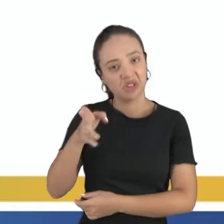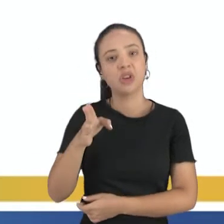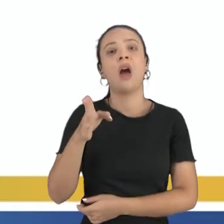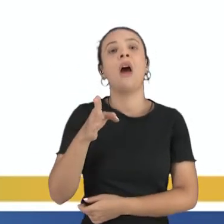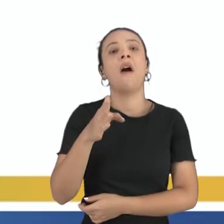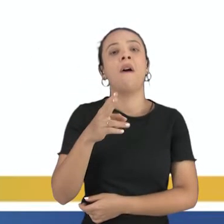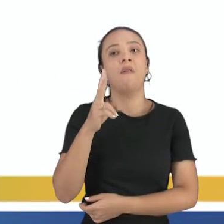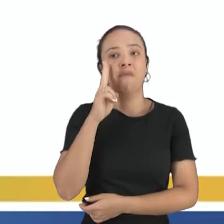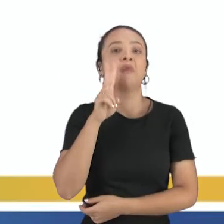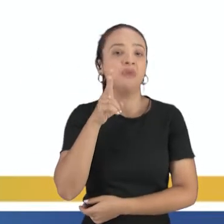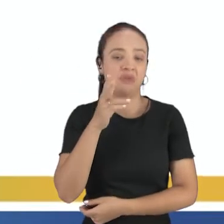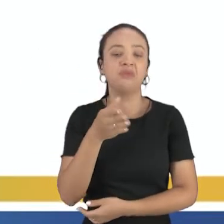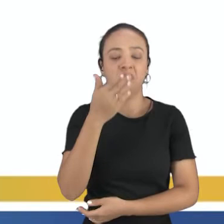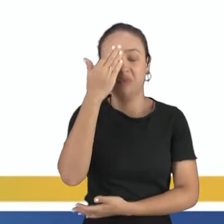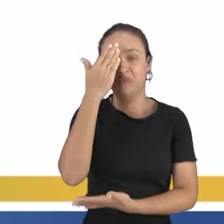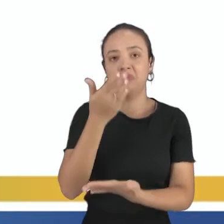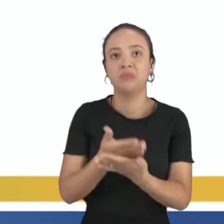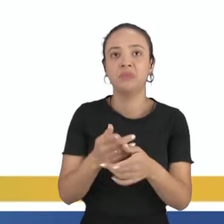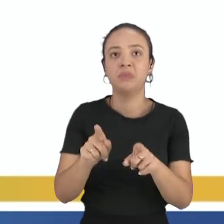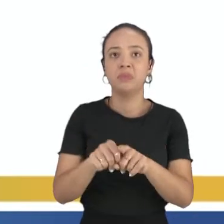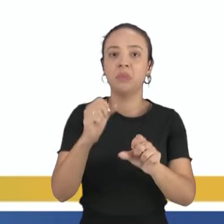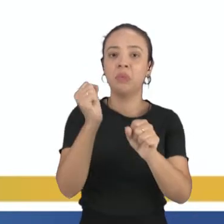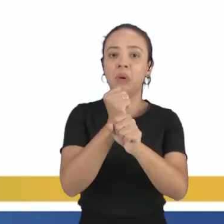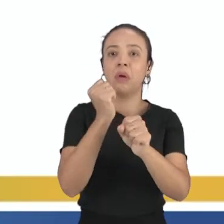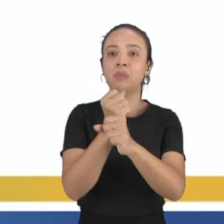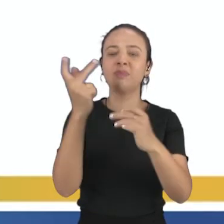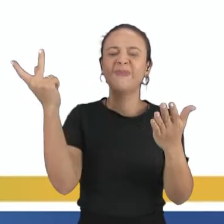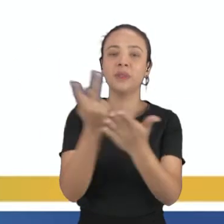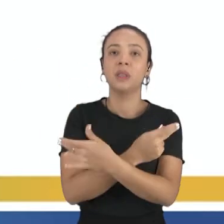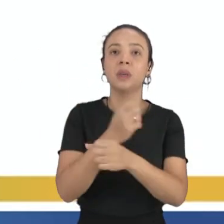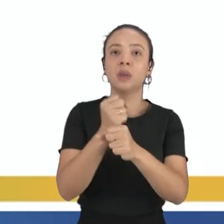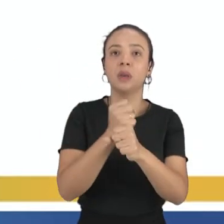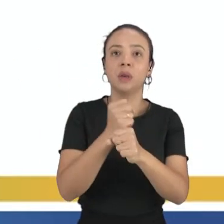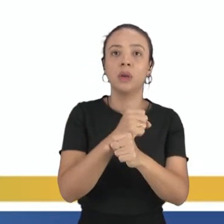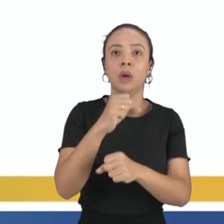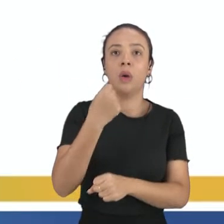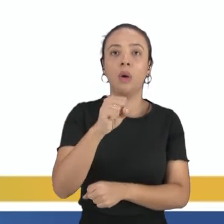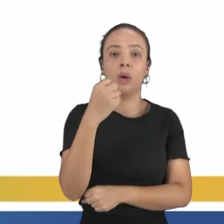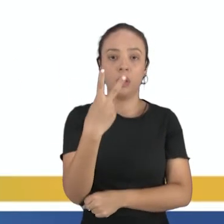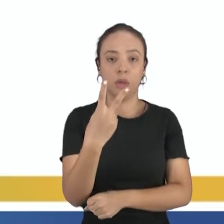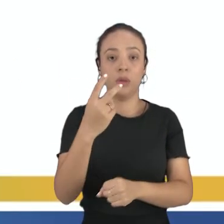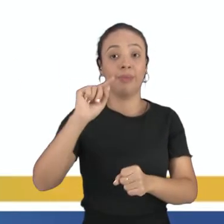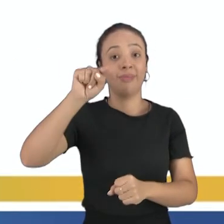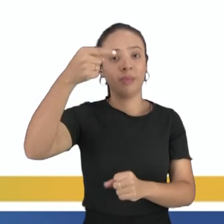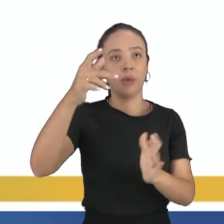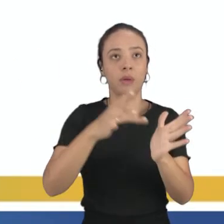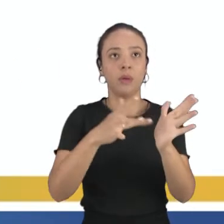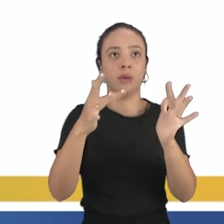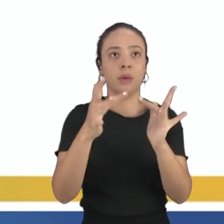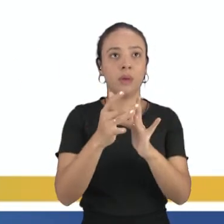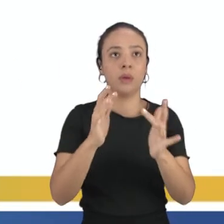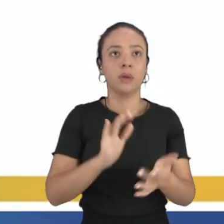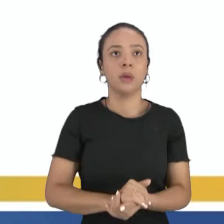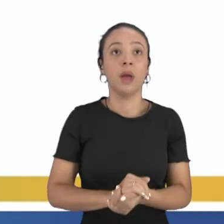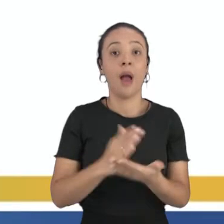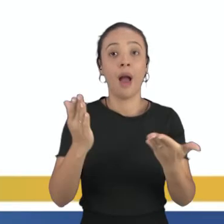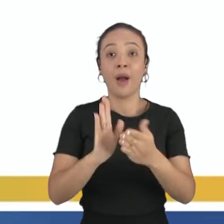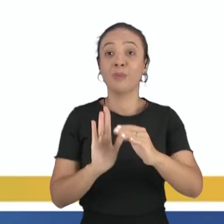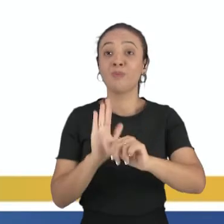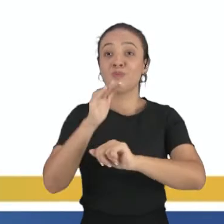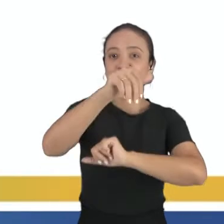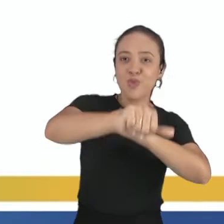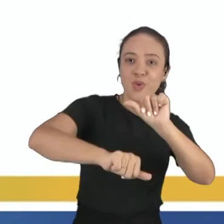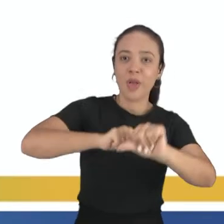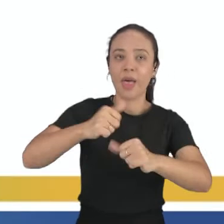dessas, com certeza, e a construção ela foi realizada no ano 82 d.C. Vamos dar um salto agora para a